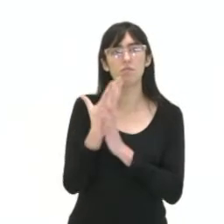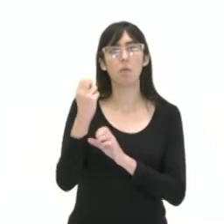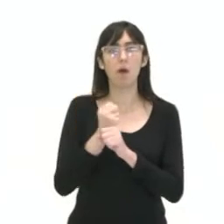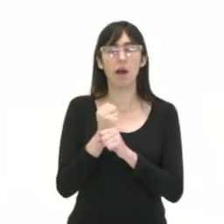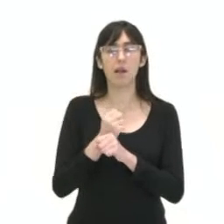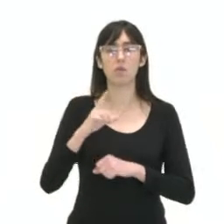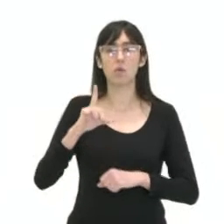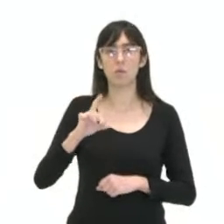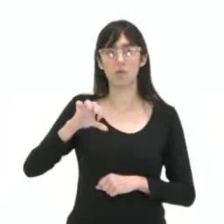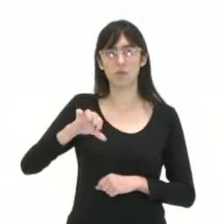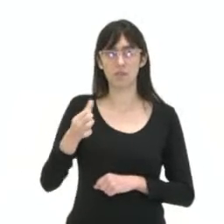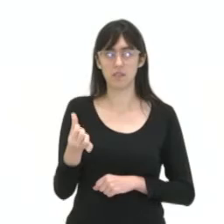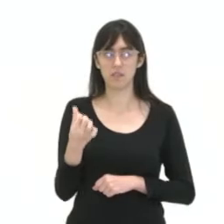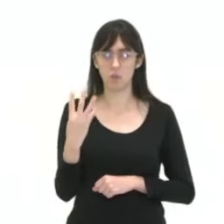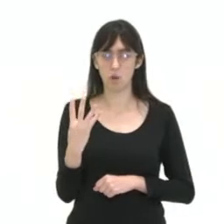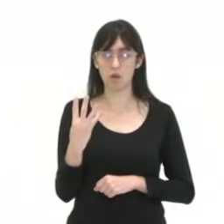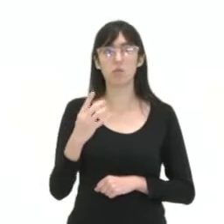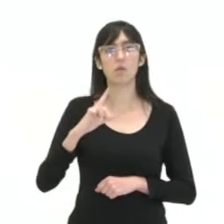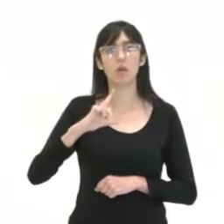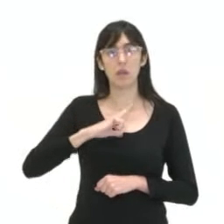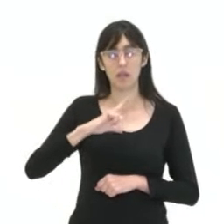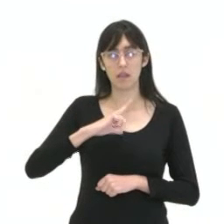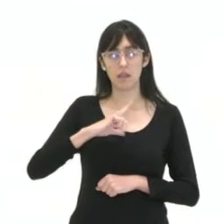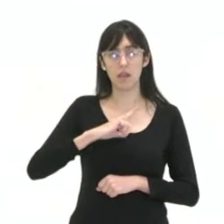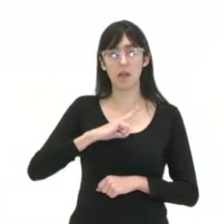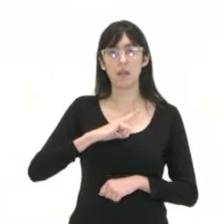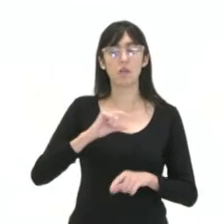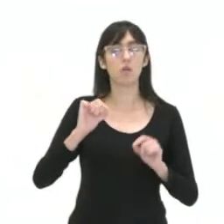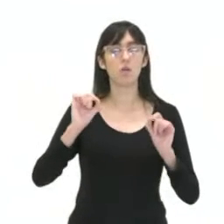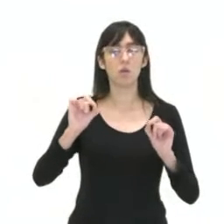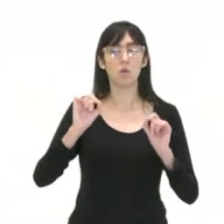vai ter um certo poder na China até